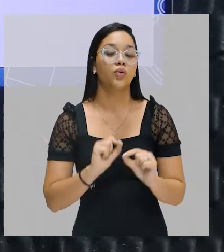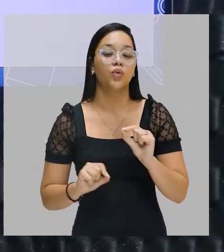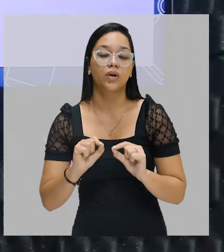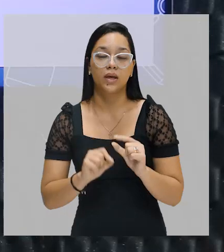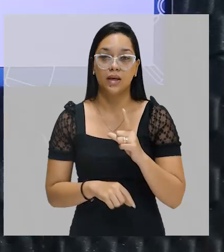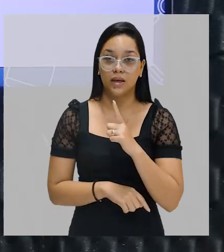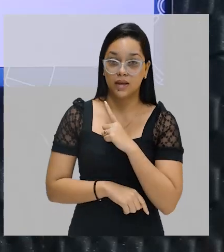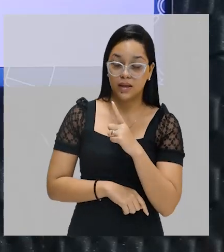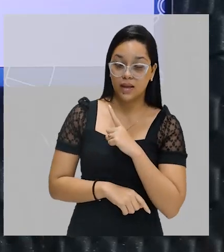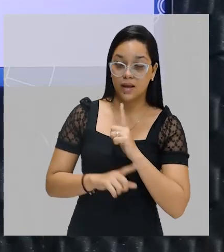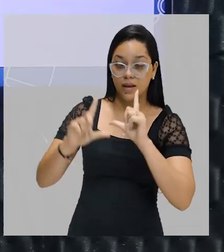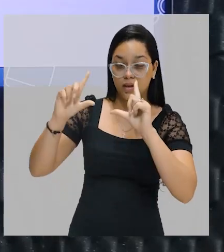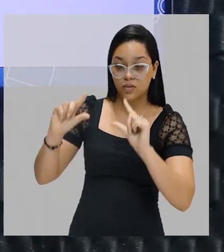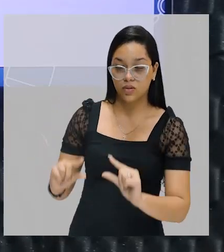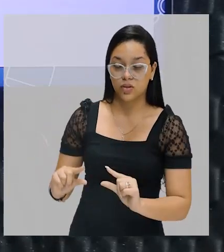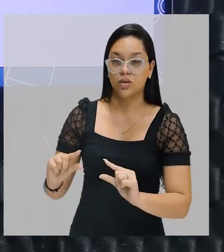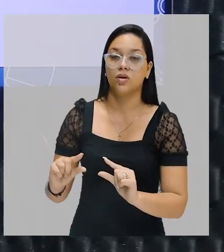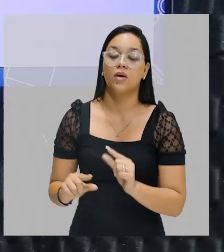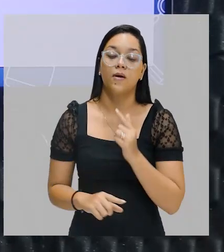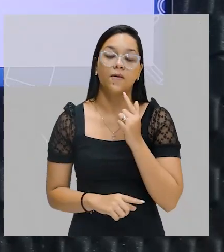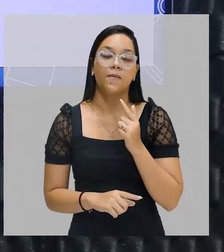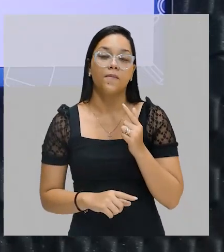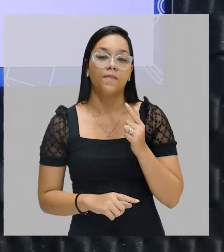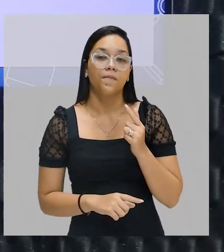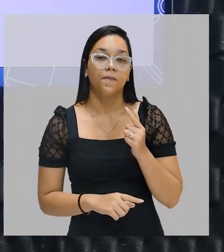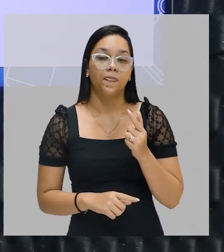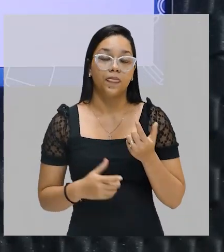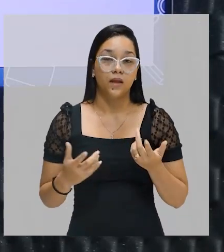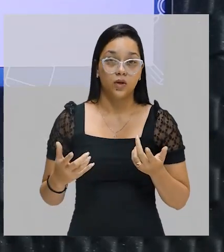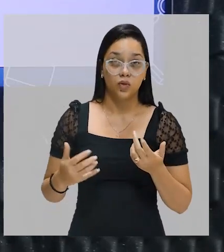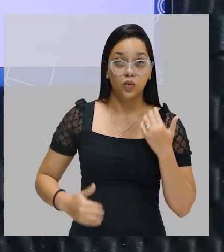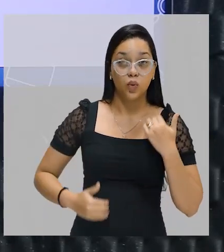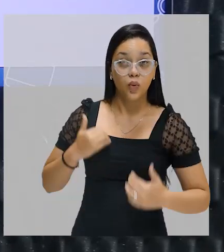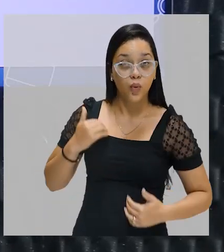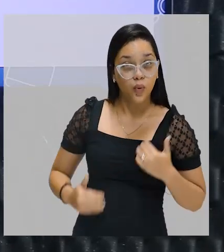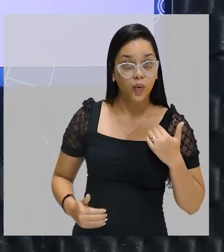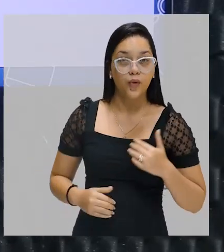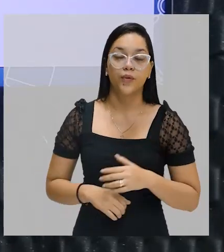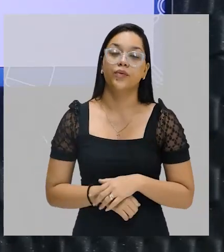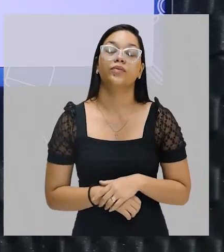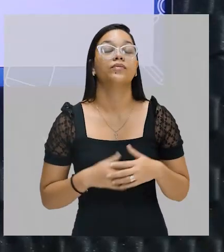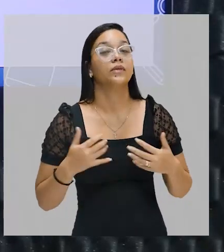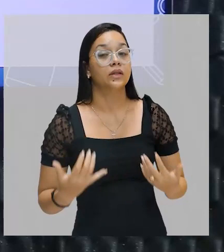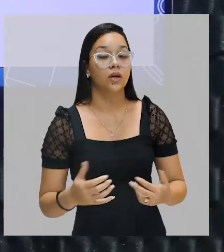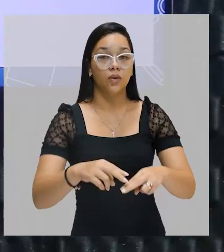esforço, reduzindo assim o gasto energético do seu corpo.